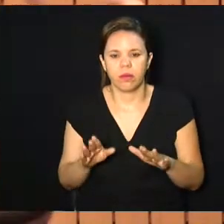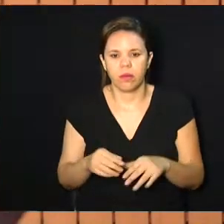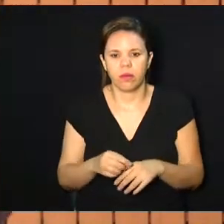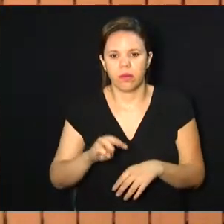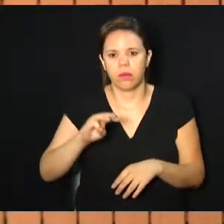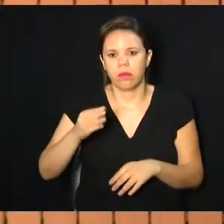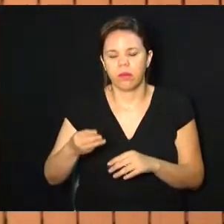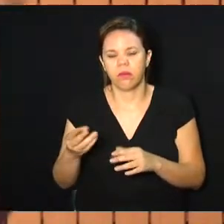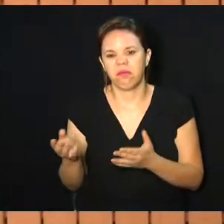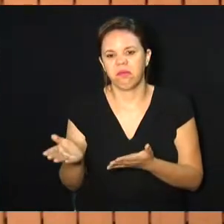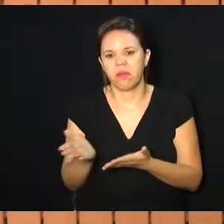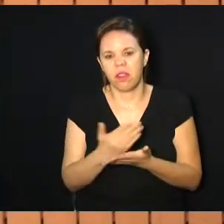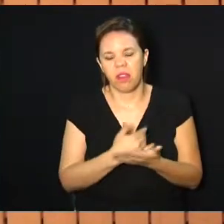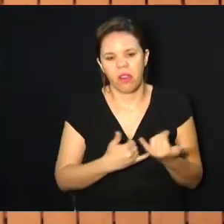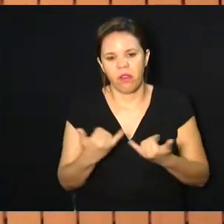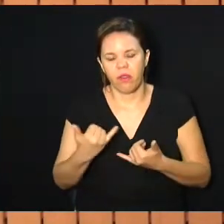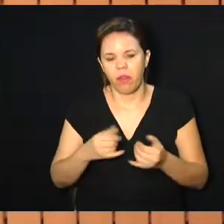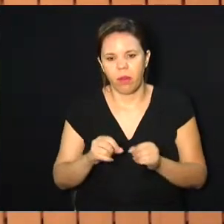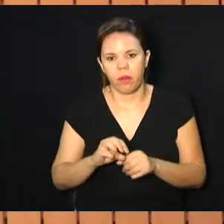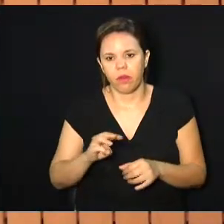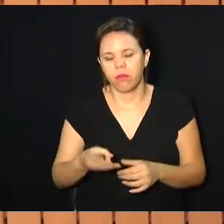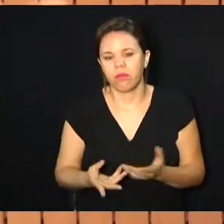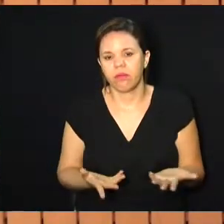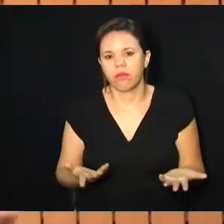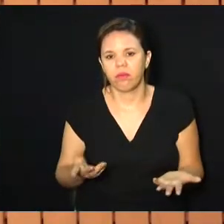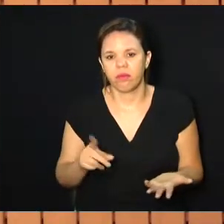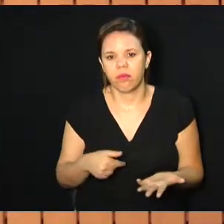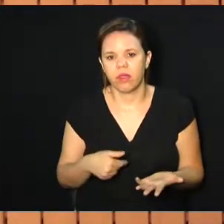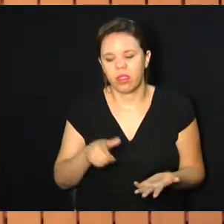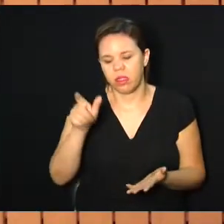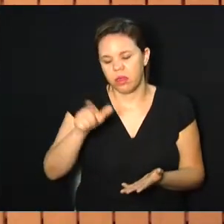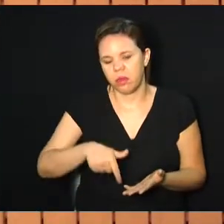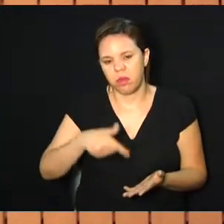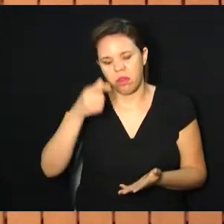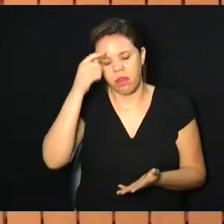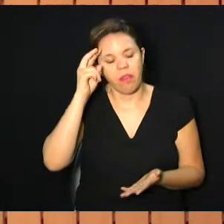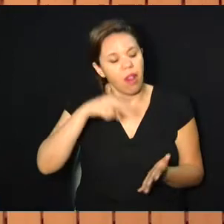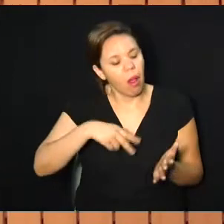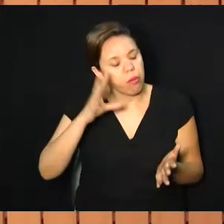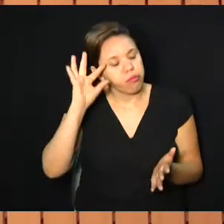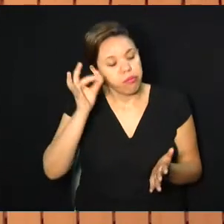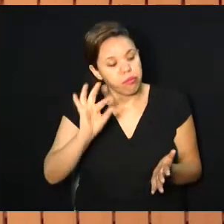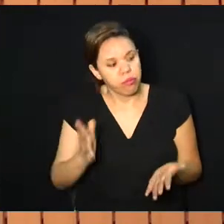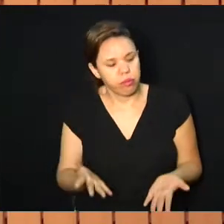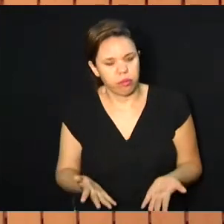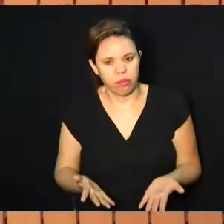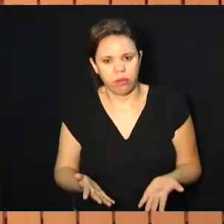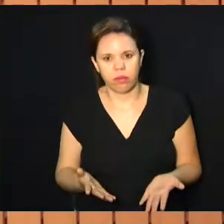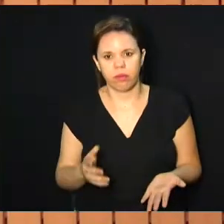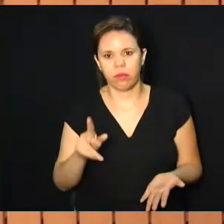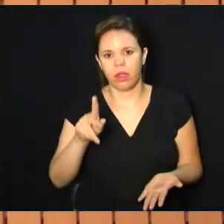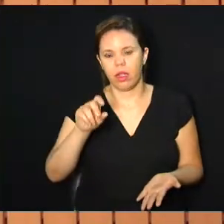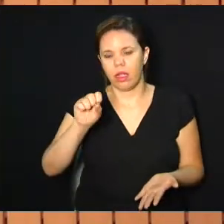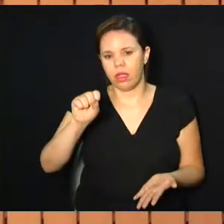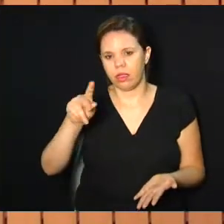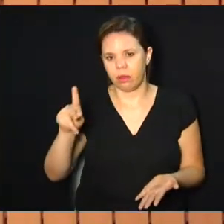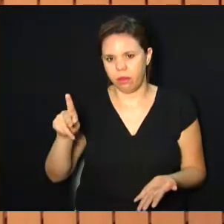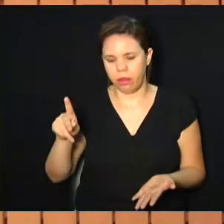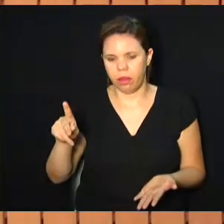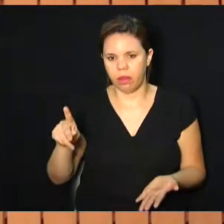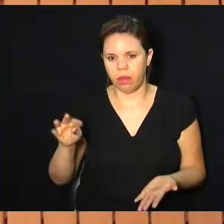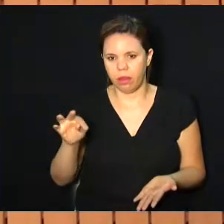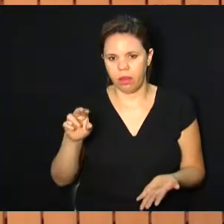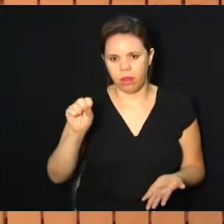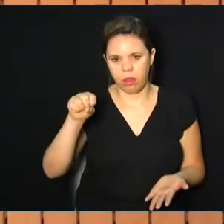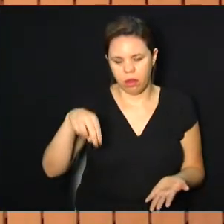milhão de dados, tudo na casa dos milhões, é grego para o usuário comum. Né? Então, a gente tem comentado com a SP Trans de ela fazer facilitação e